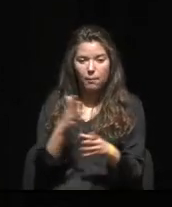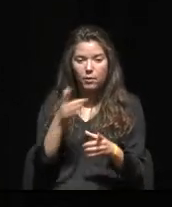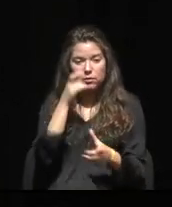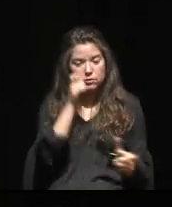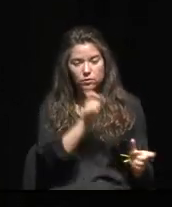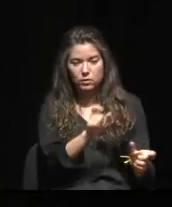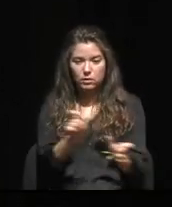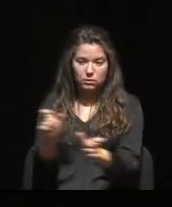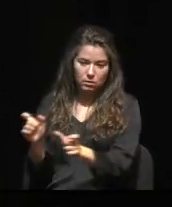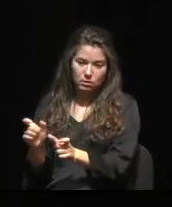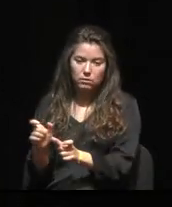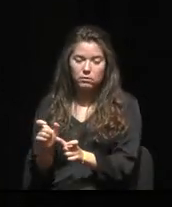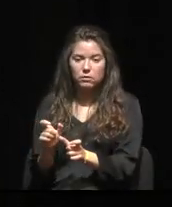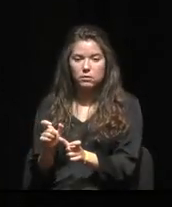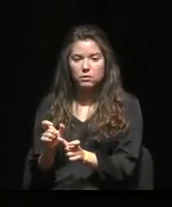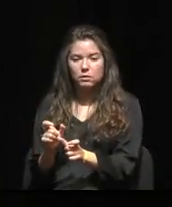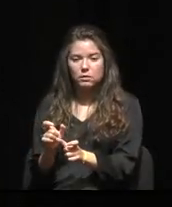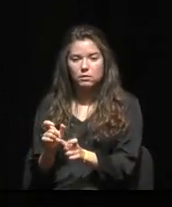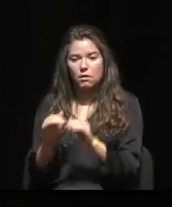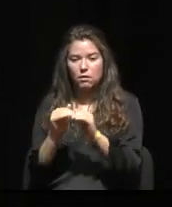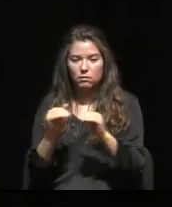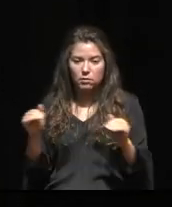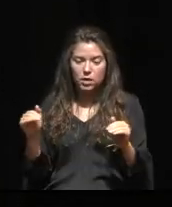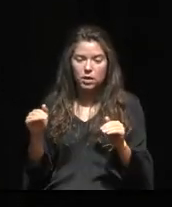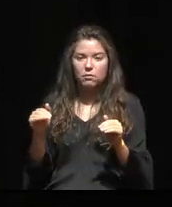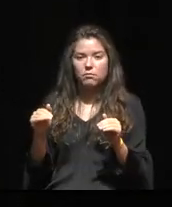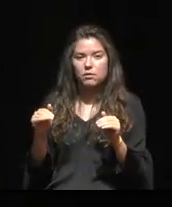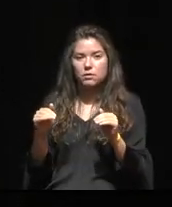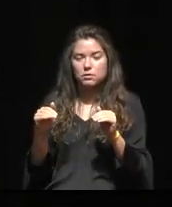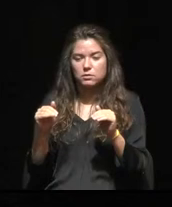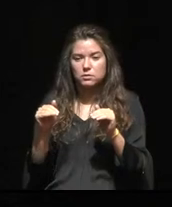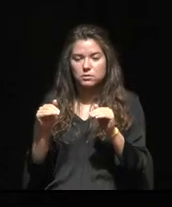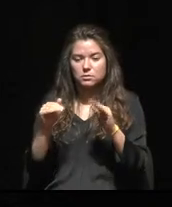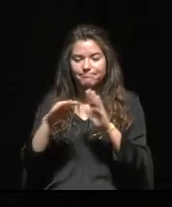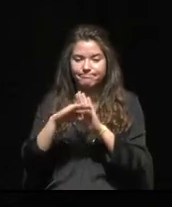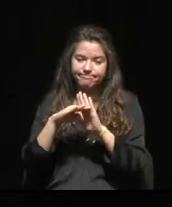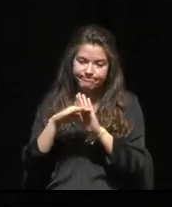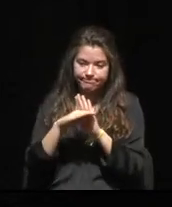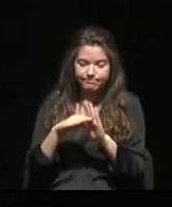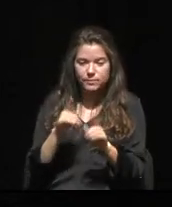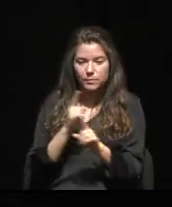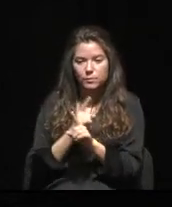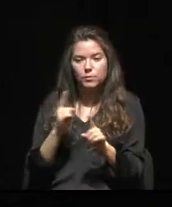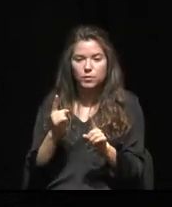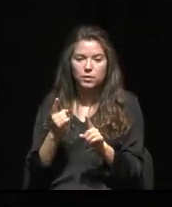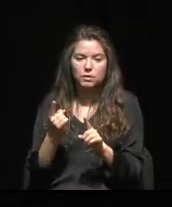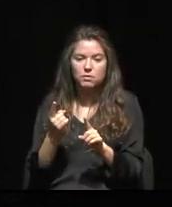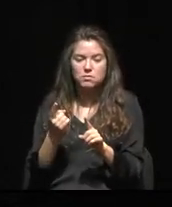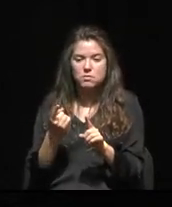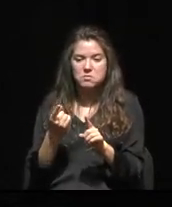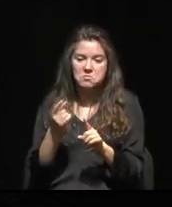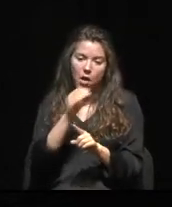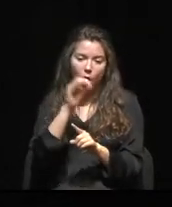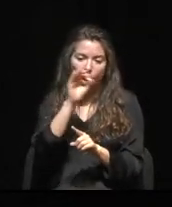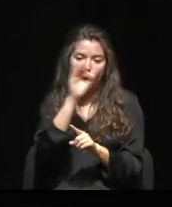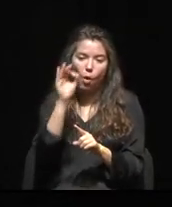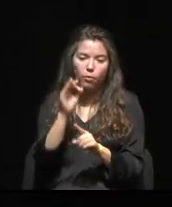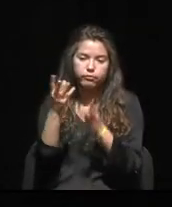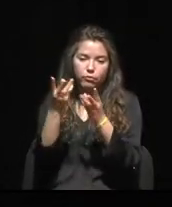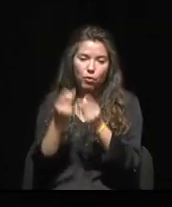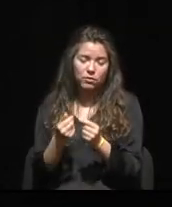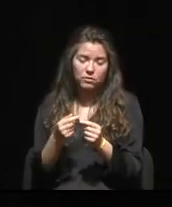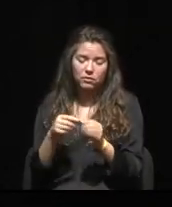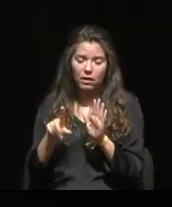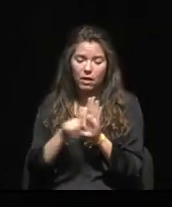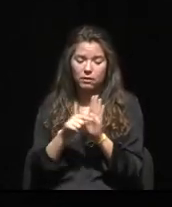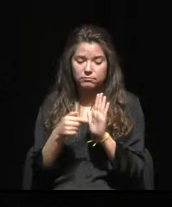encontram-se encontra-se em níveis de remuneratórios intermédios os quais foram obtidos pelo recurso a um cálculo aritmético não previsto